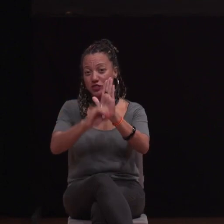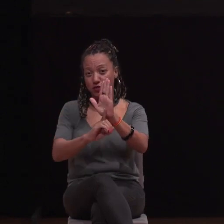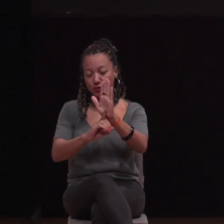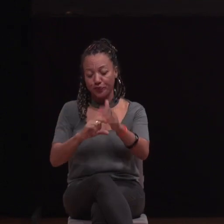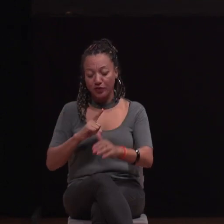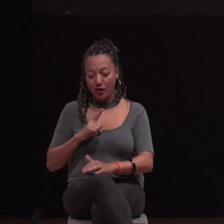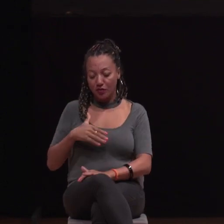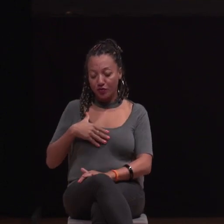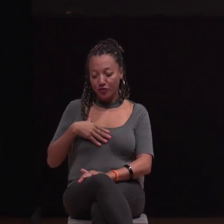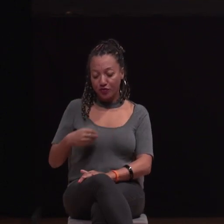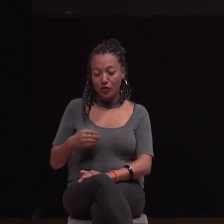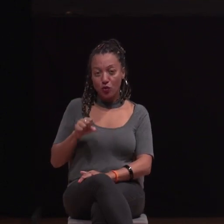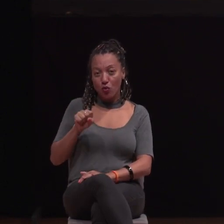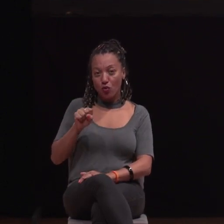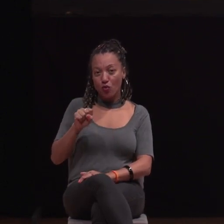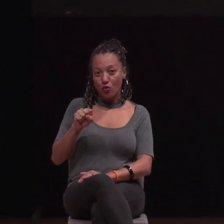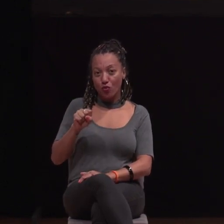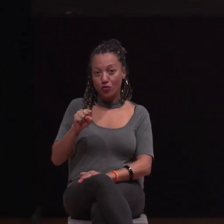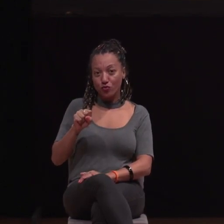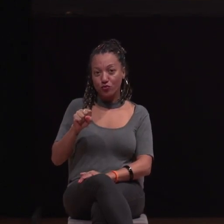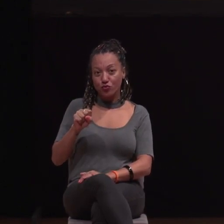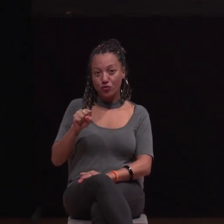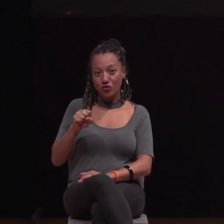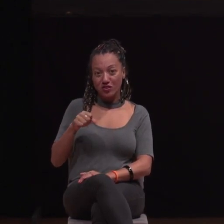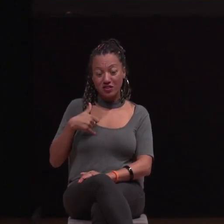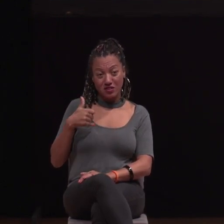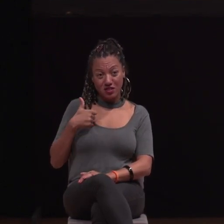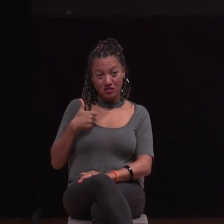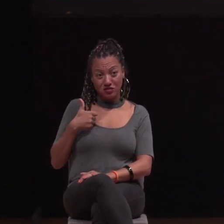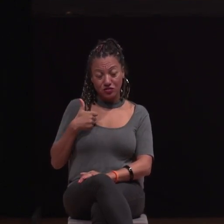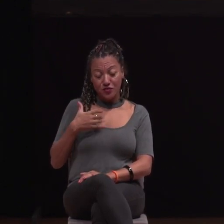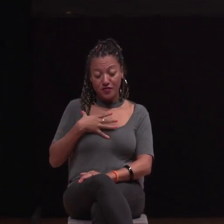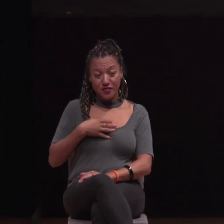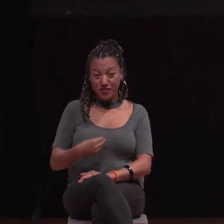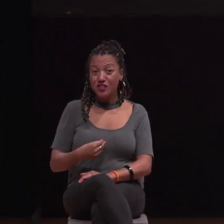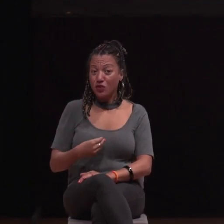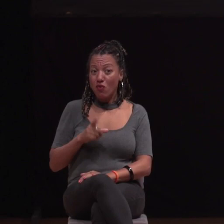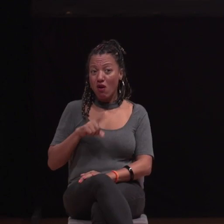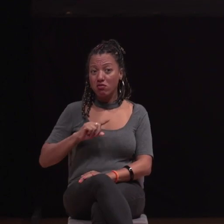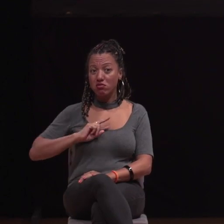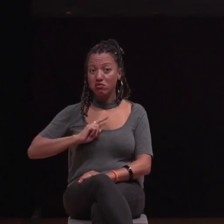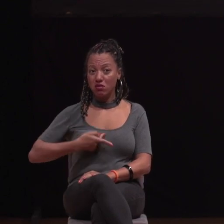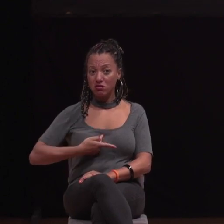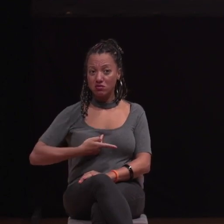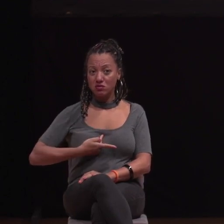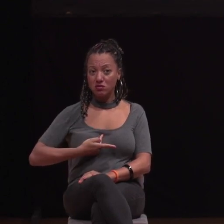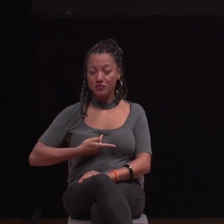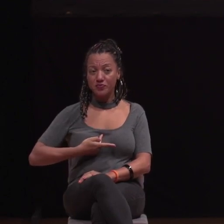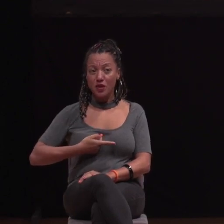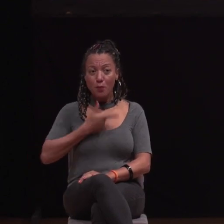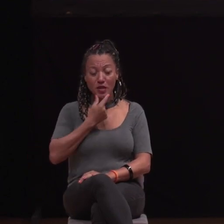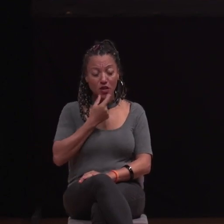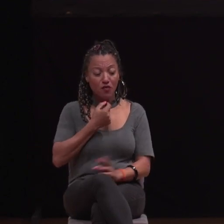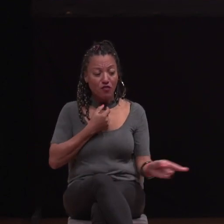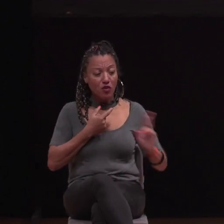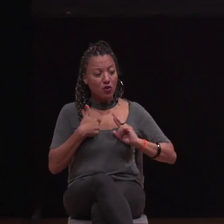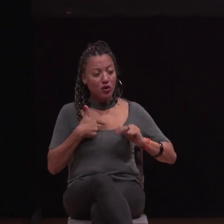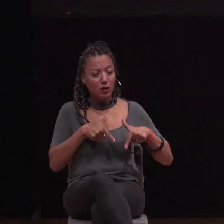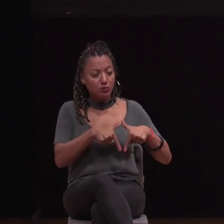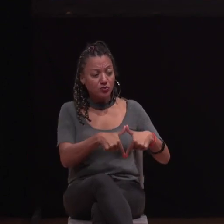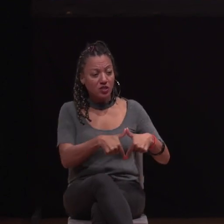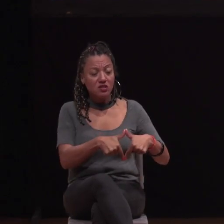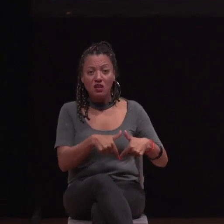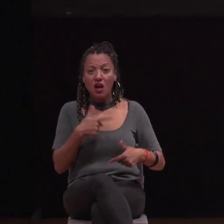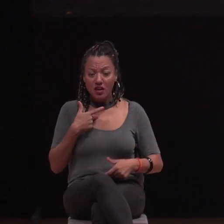8 anos, meu filho é uma criança trans, e o primeiro conflito que ele teve quando ele disse que ele queria ter uma buceta foi que ele queria cortar com a